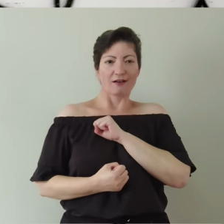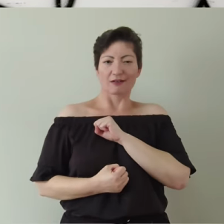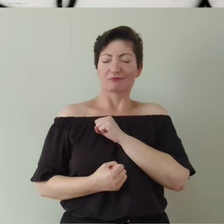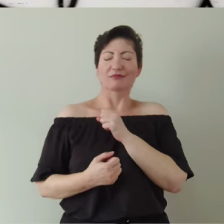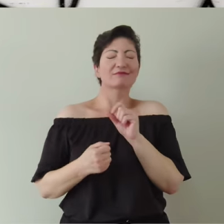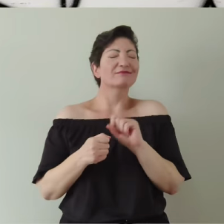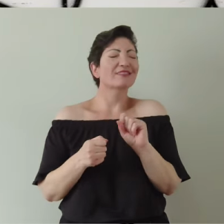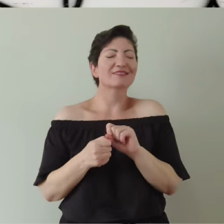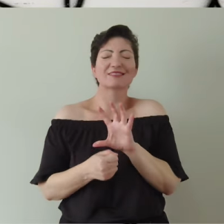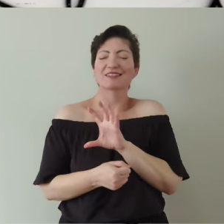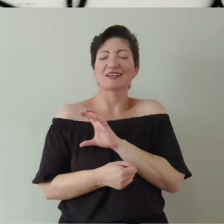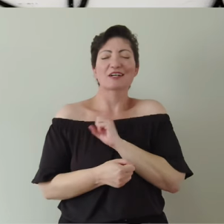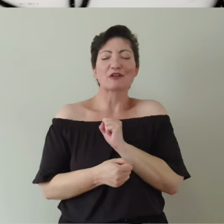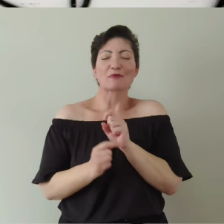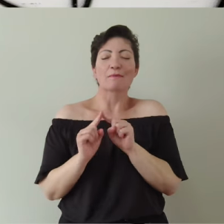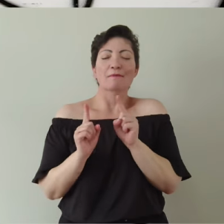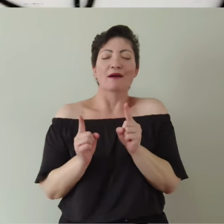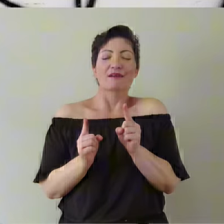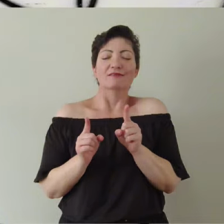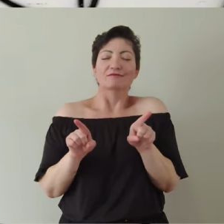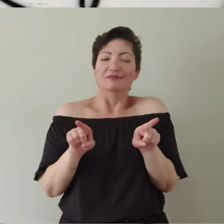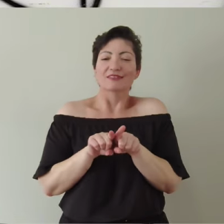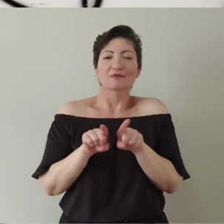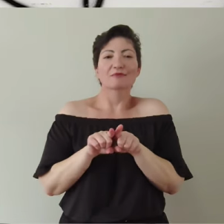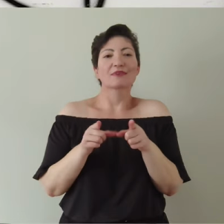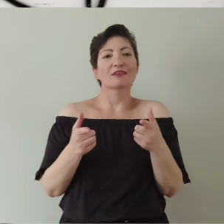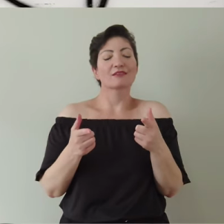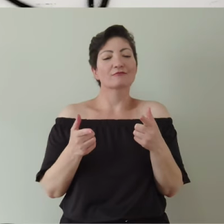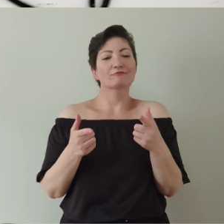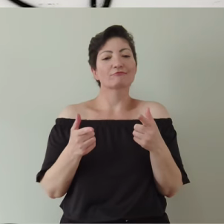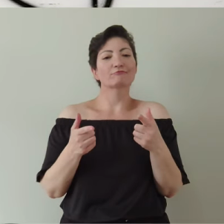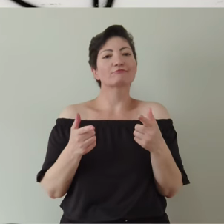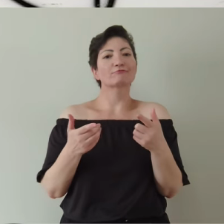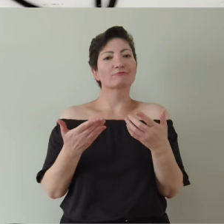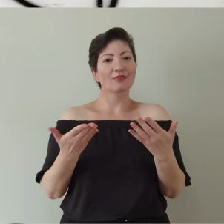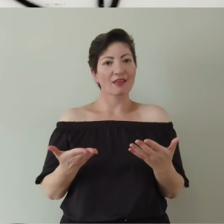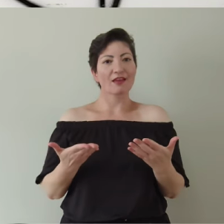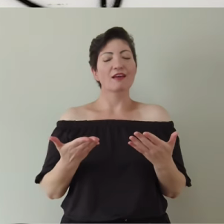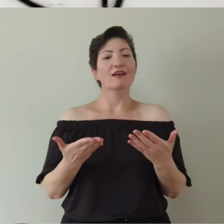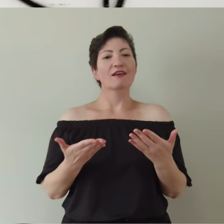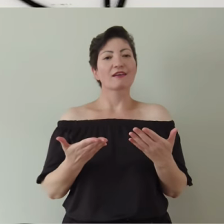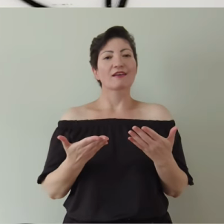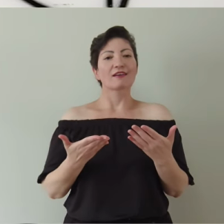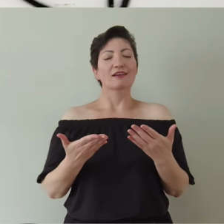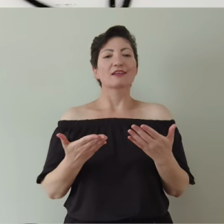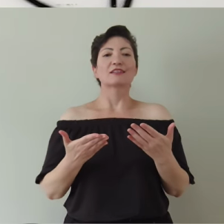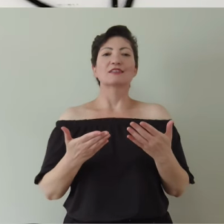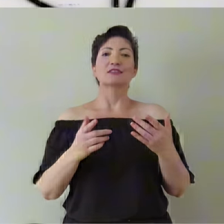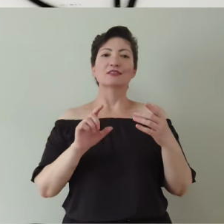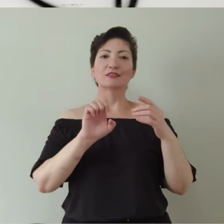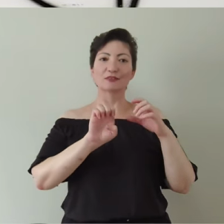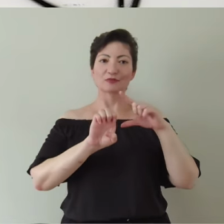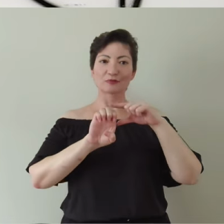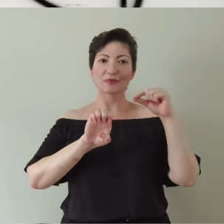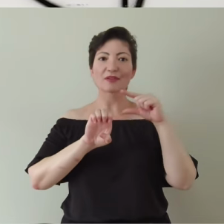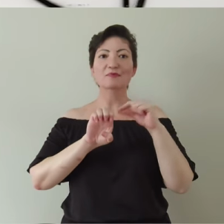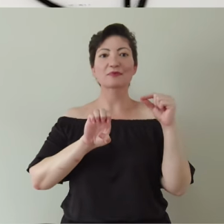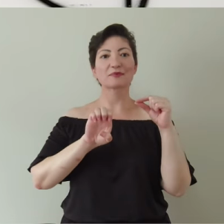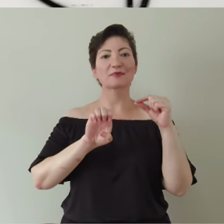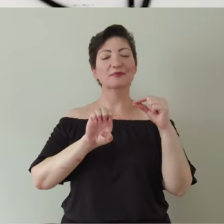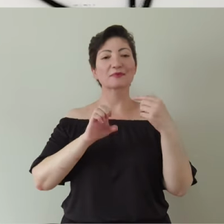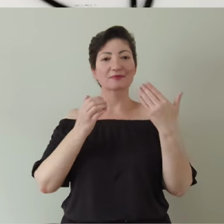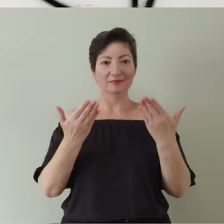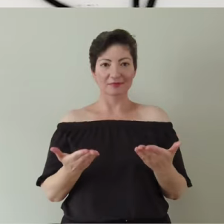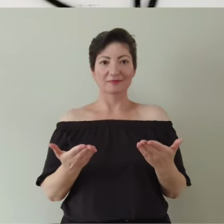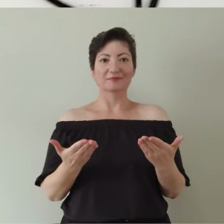fazer teatro, mas como a gente poderia ser empreendedor disso, né? Isso é um pensamento que, mesmo no início ali, sem a gente ter muito